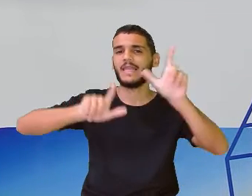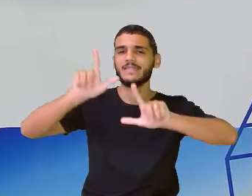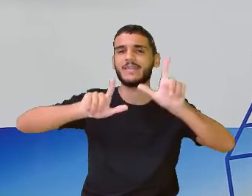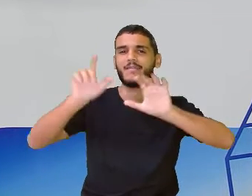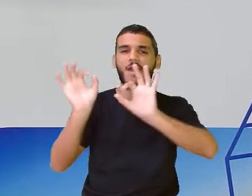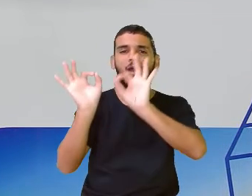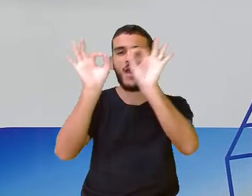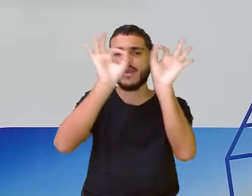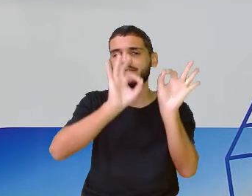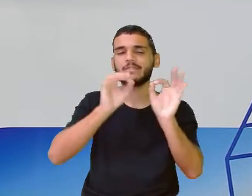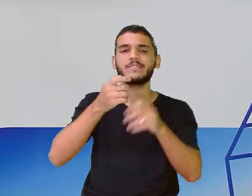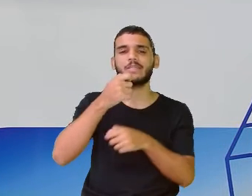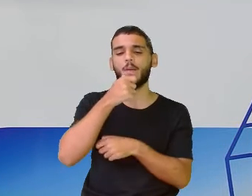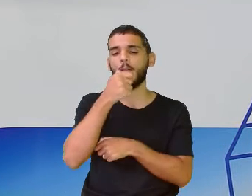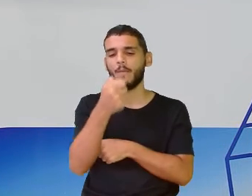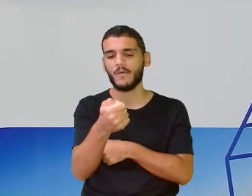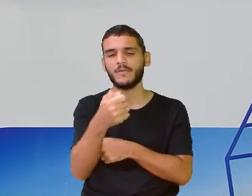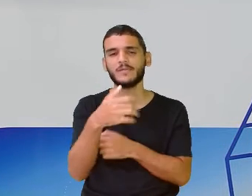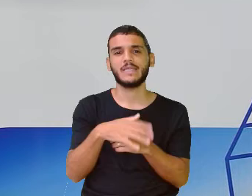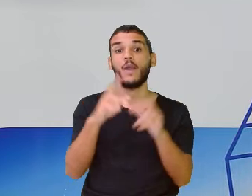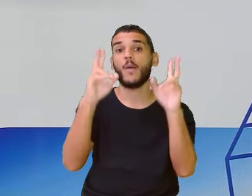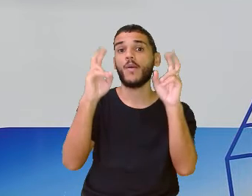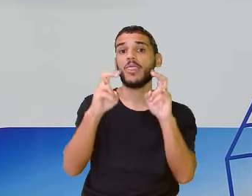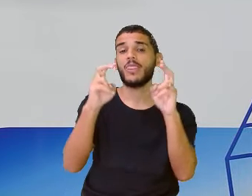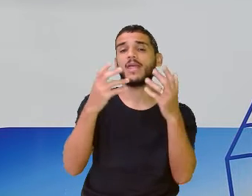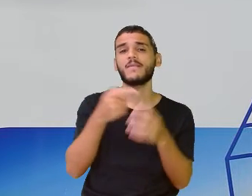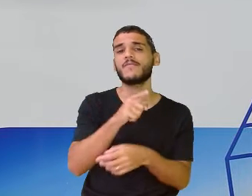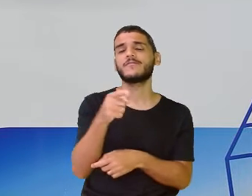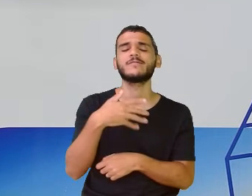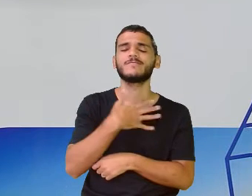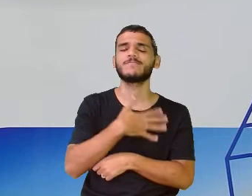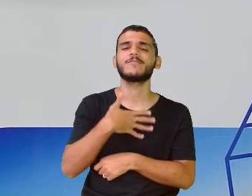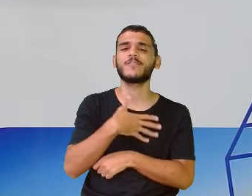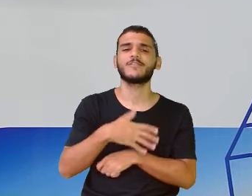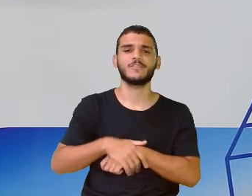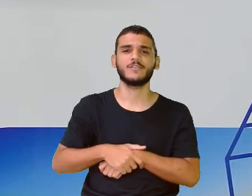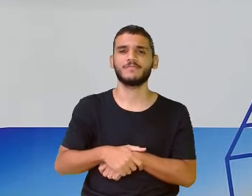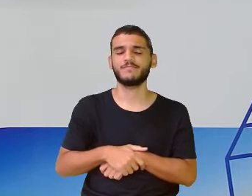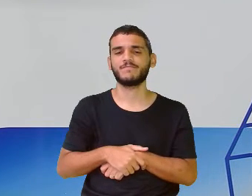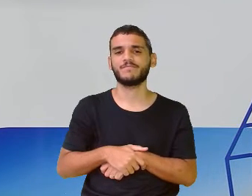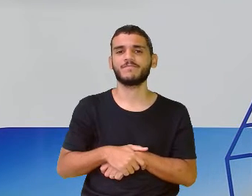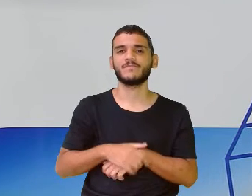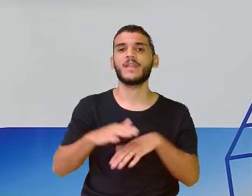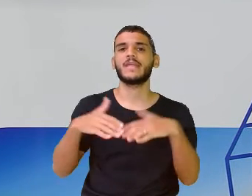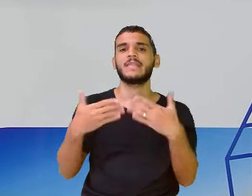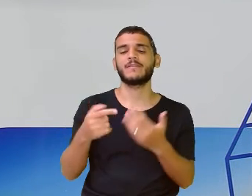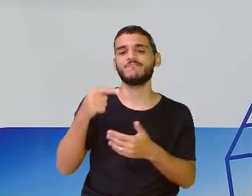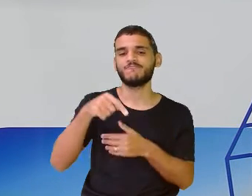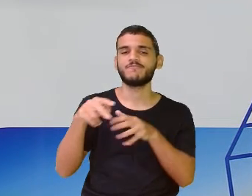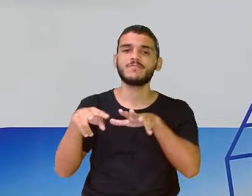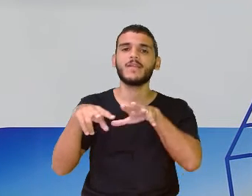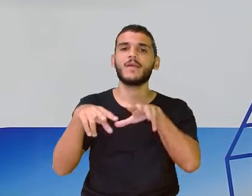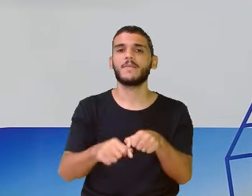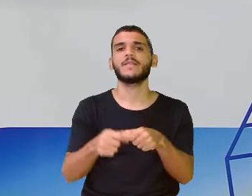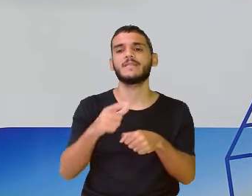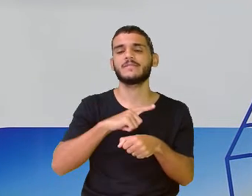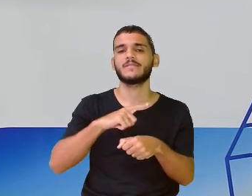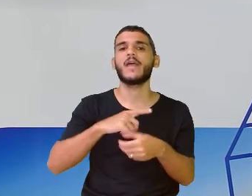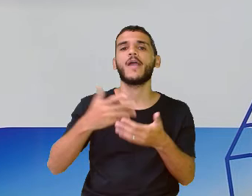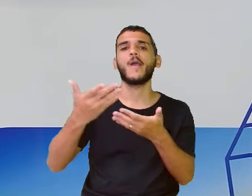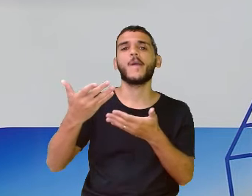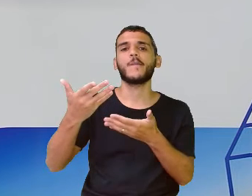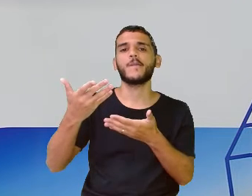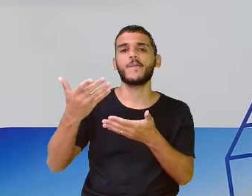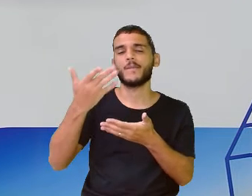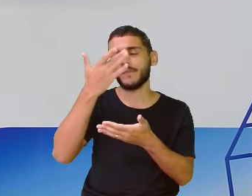Sobre quais temas vocês gostam de assistir reportagens? Inclusive, esta semana nós tivemos aqui convidados que